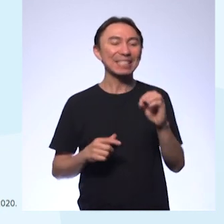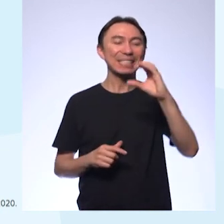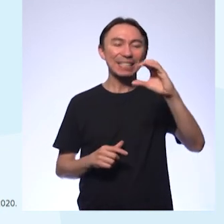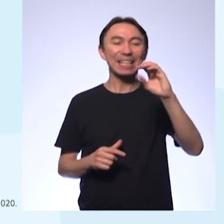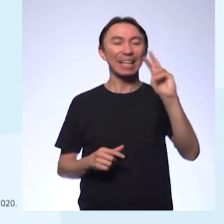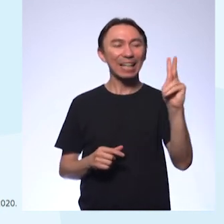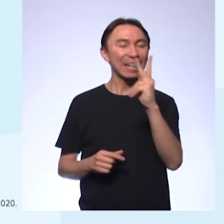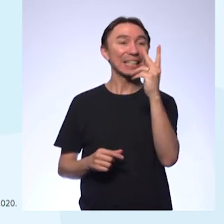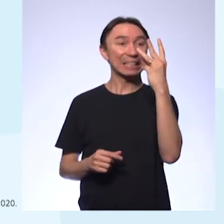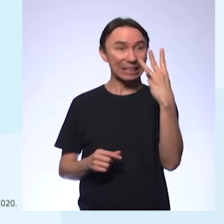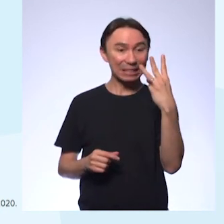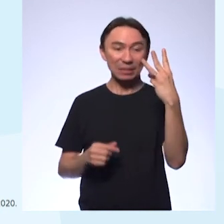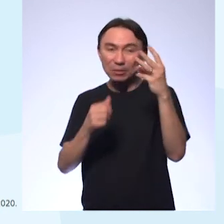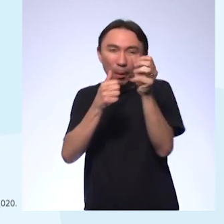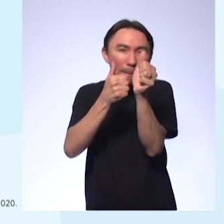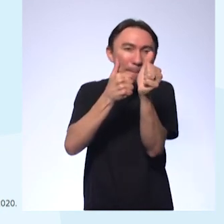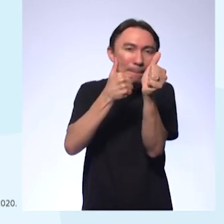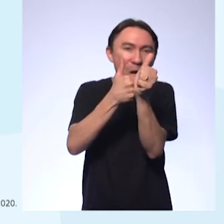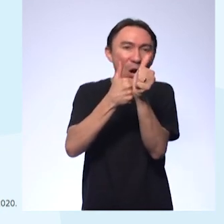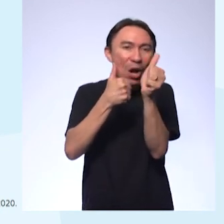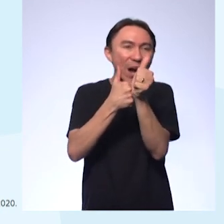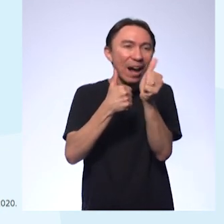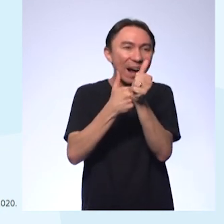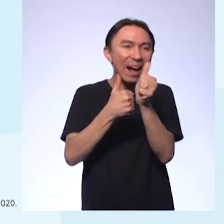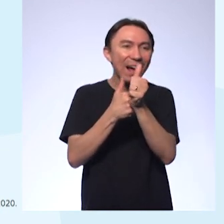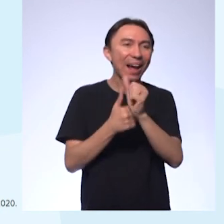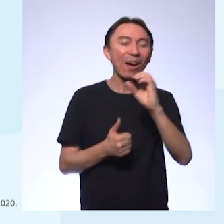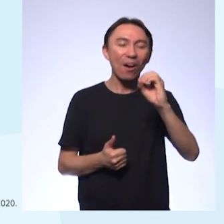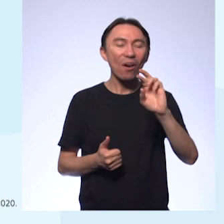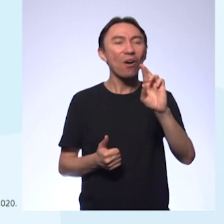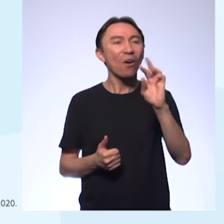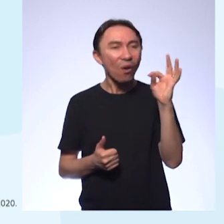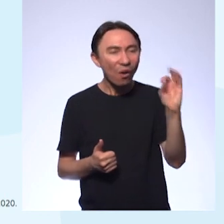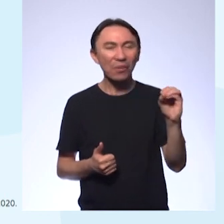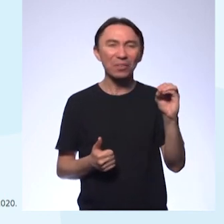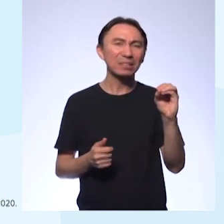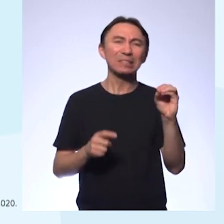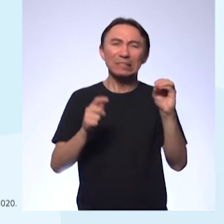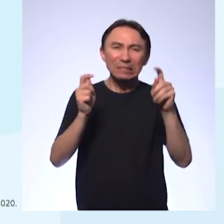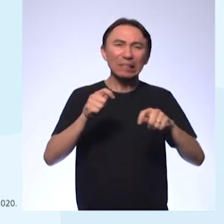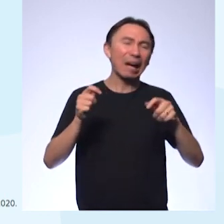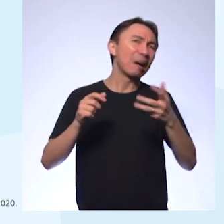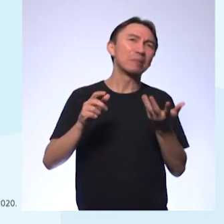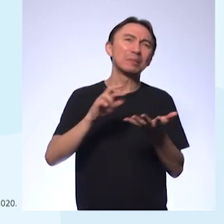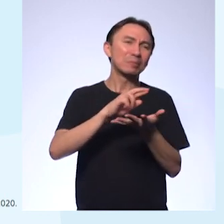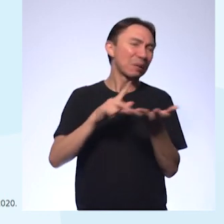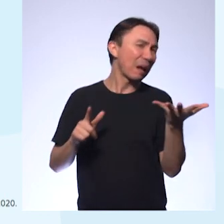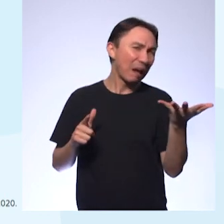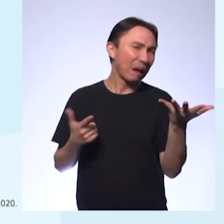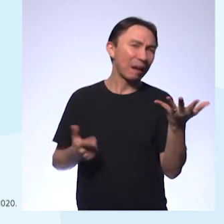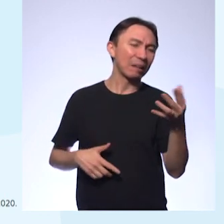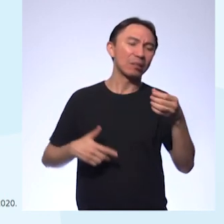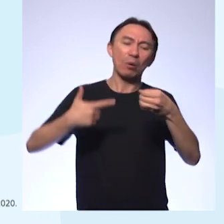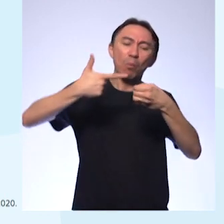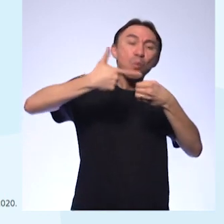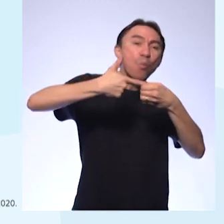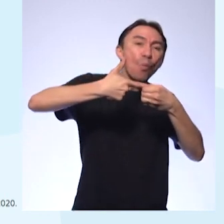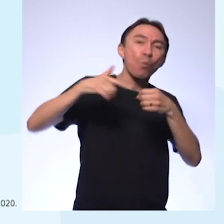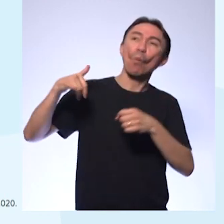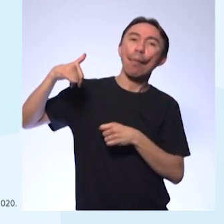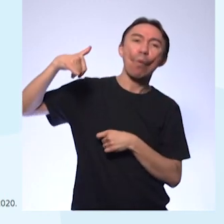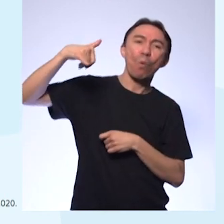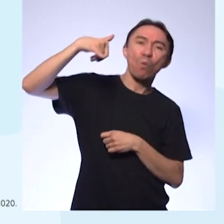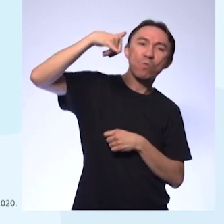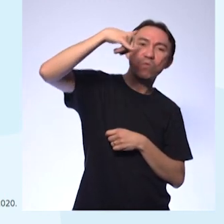orto, xileno, e ele serve para solvente, para resinas e também gasolinas de aviação. O